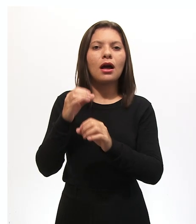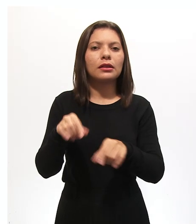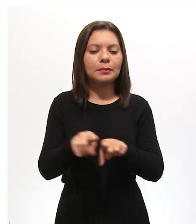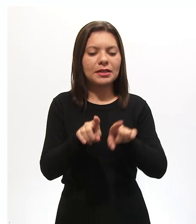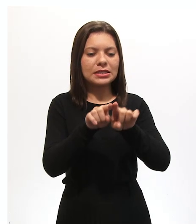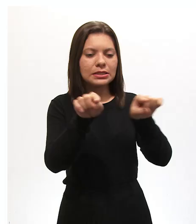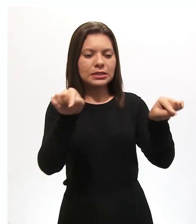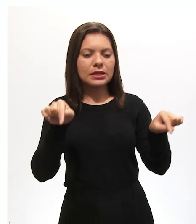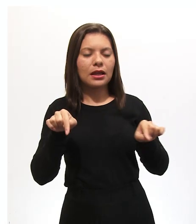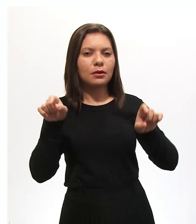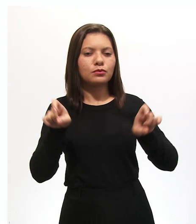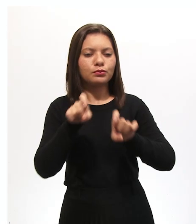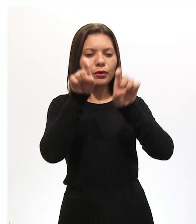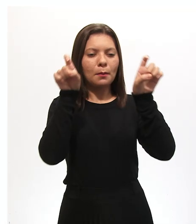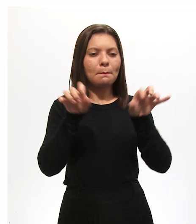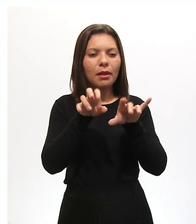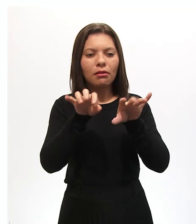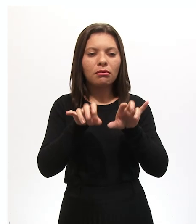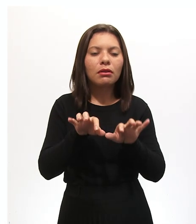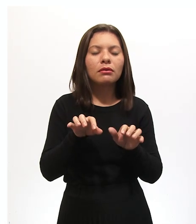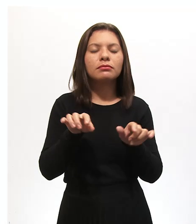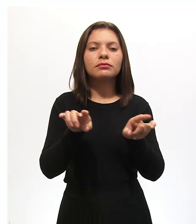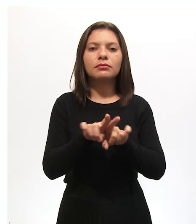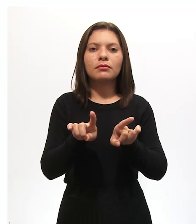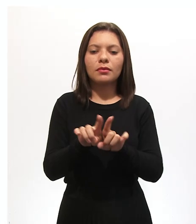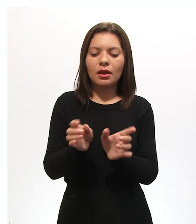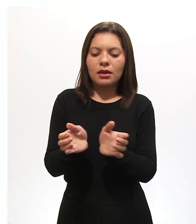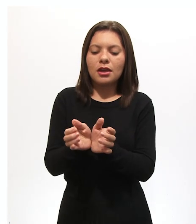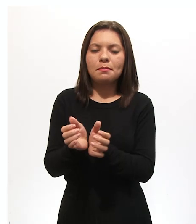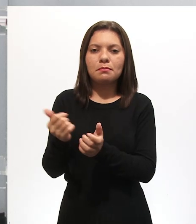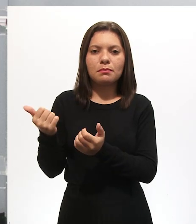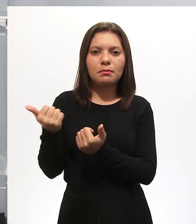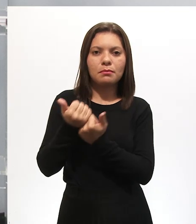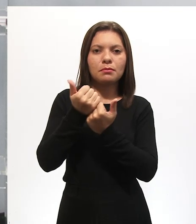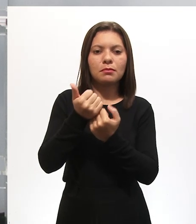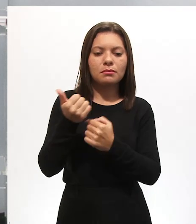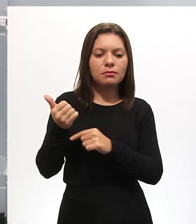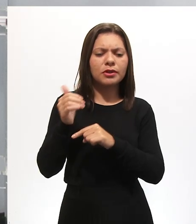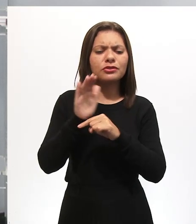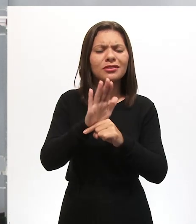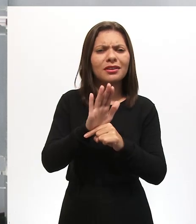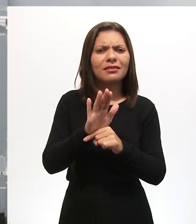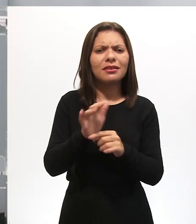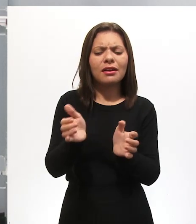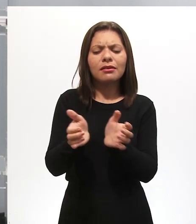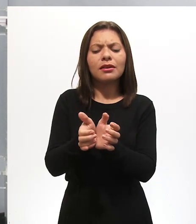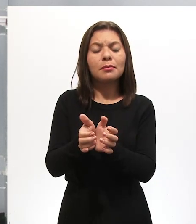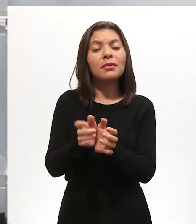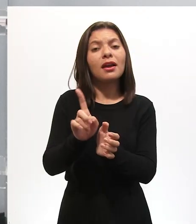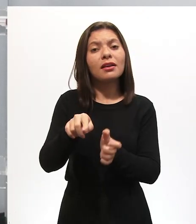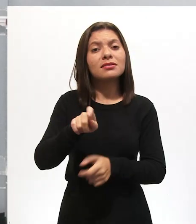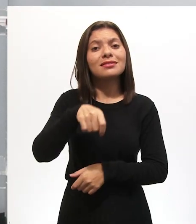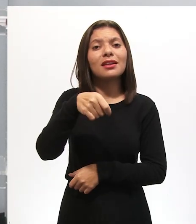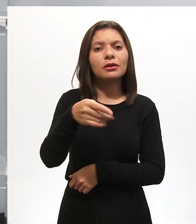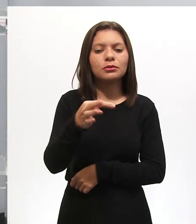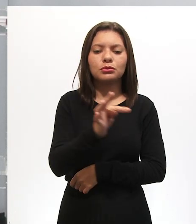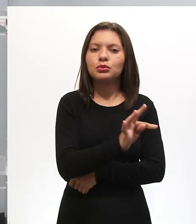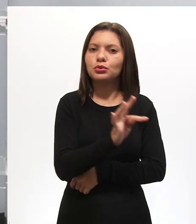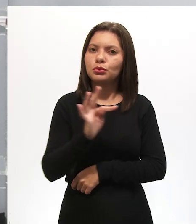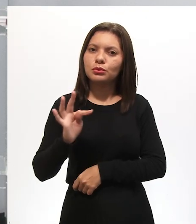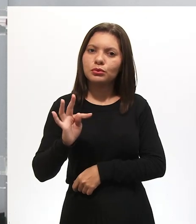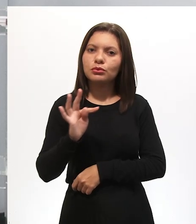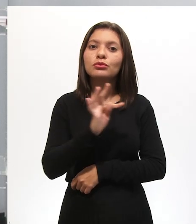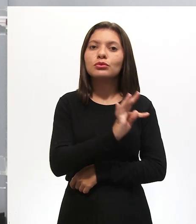de informática e equipe para auxiliar ele, o estudante. Que equipe são essas? O tutor. É importante